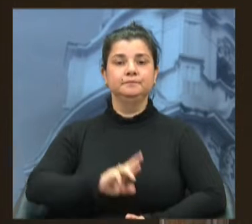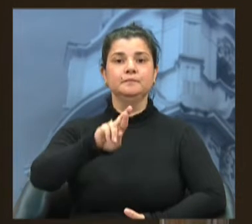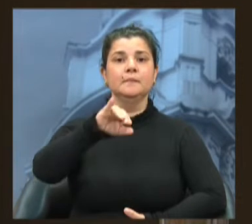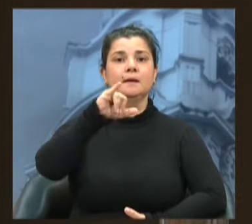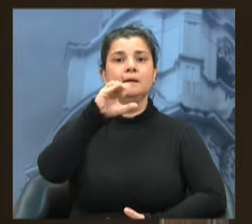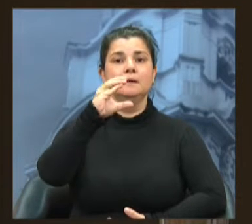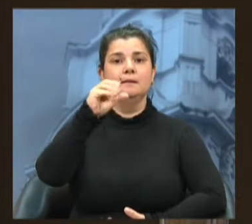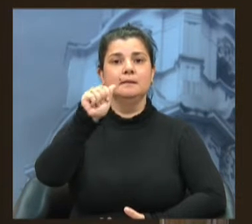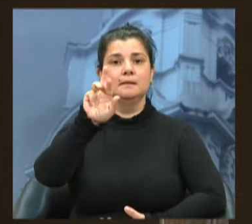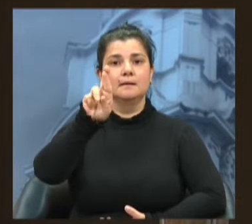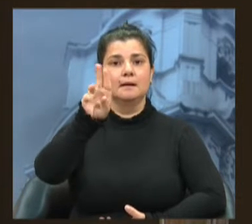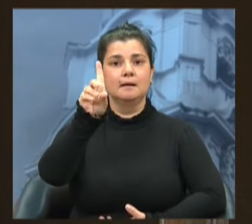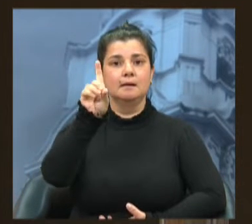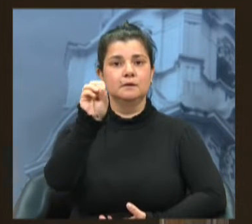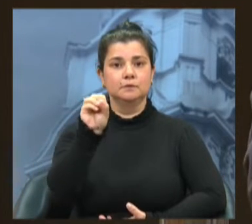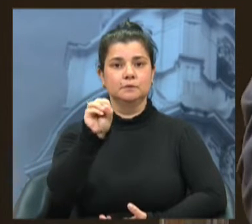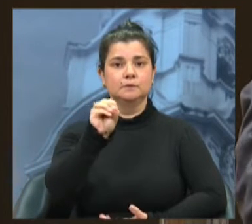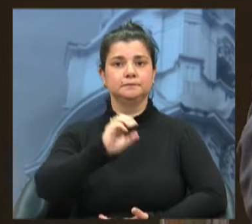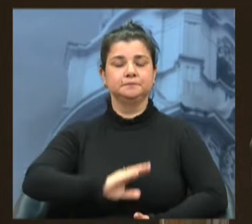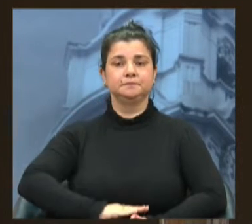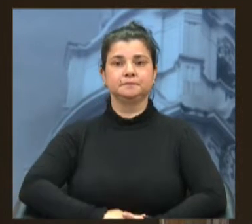Ricardo Isopo.